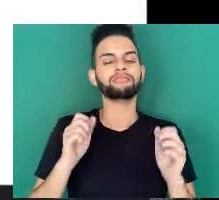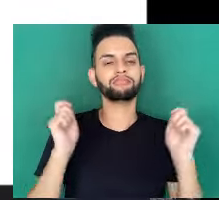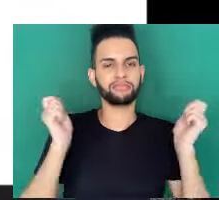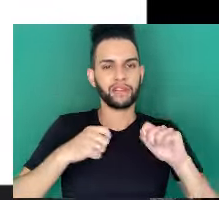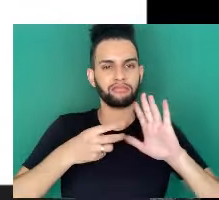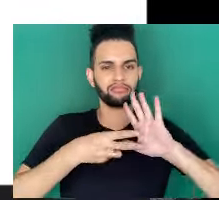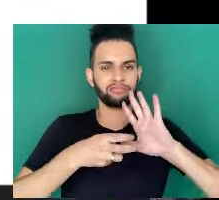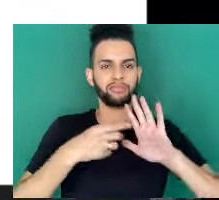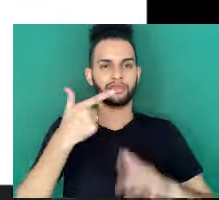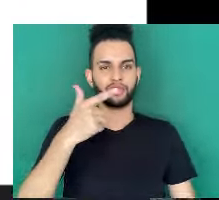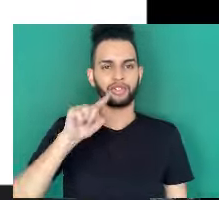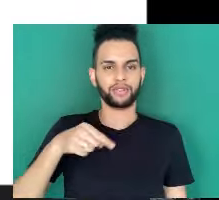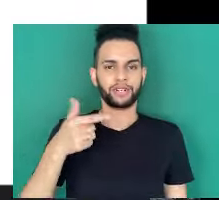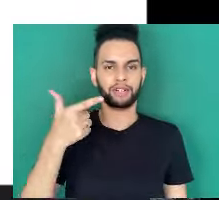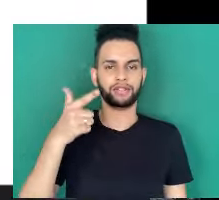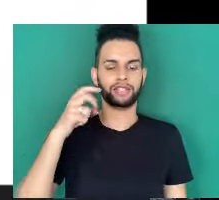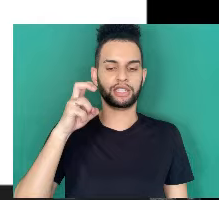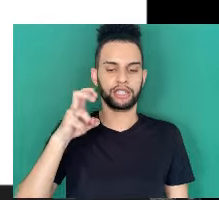dá aproximadamente